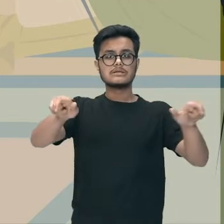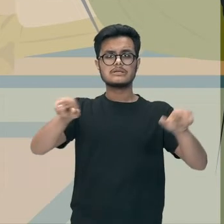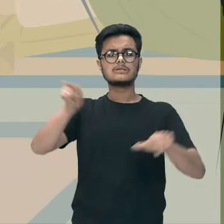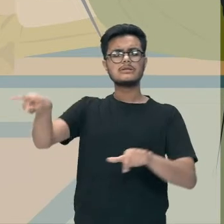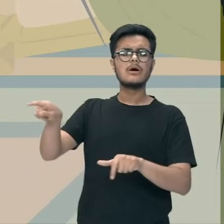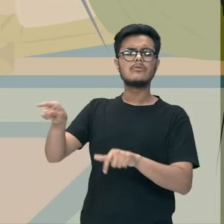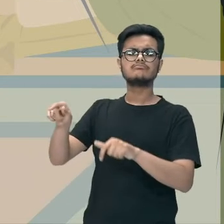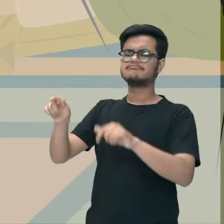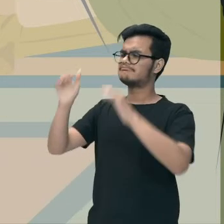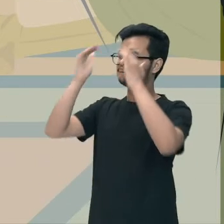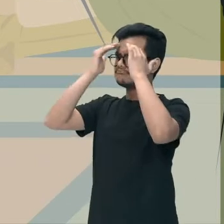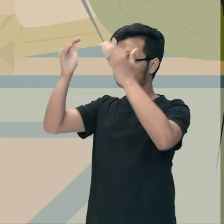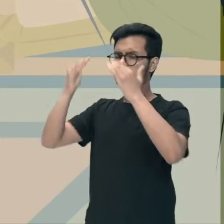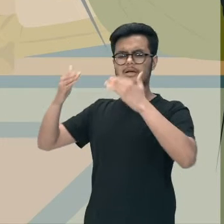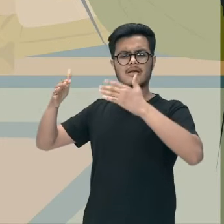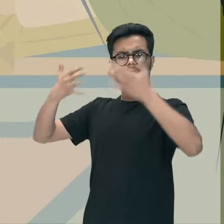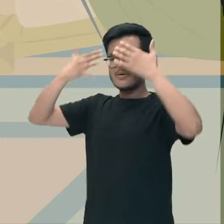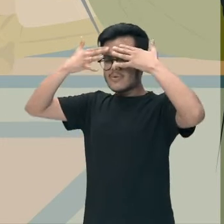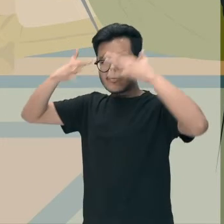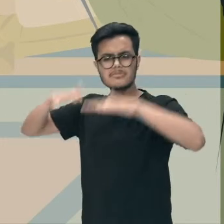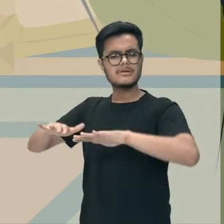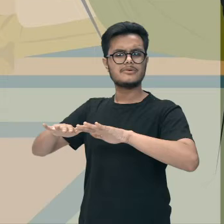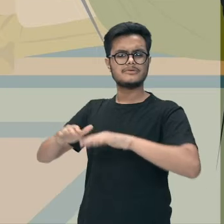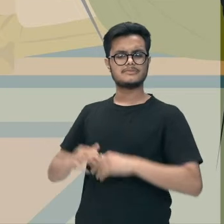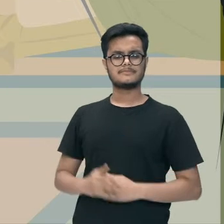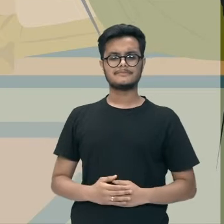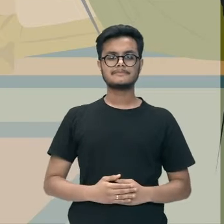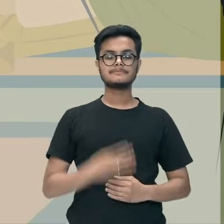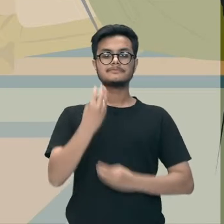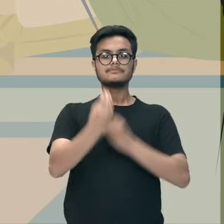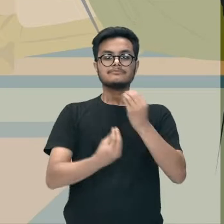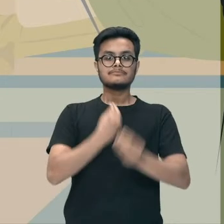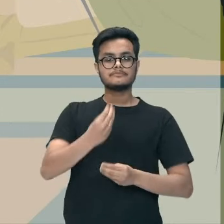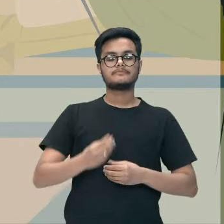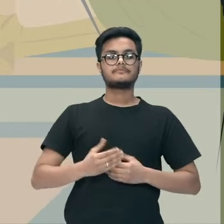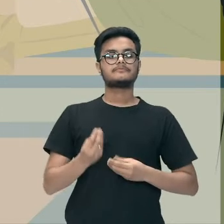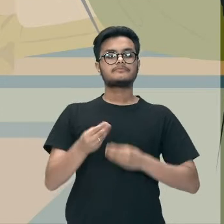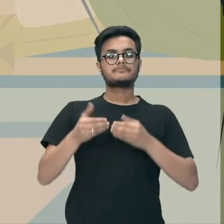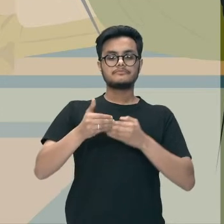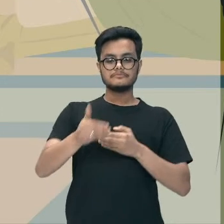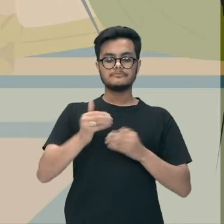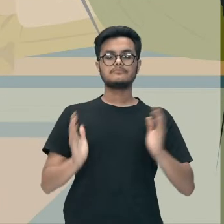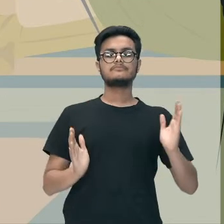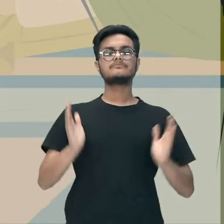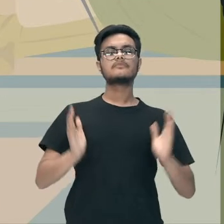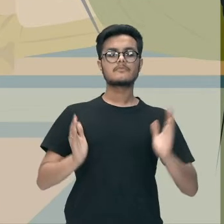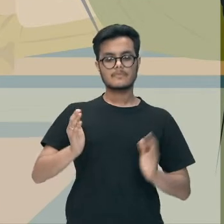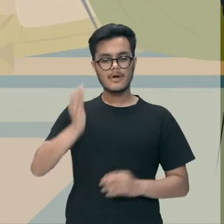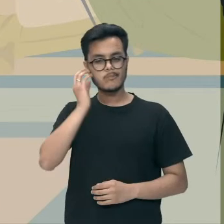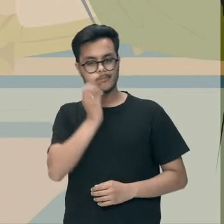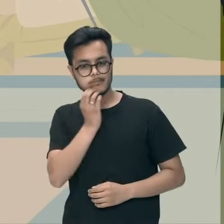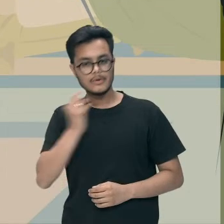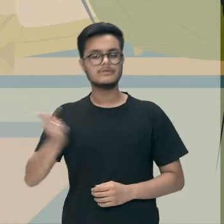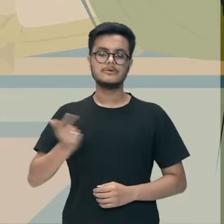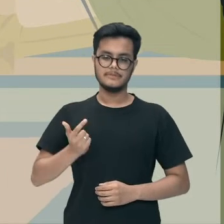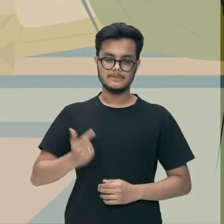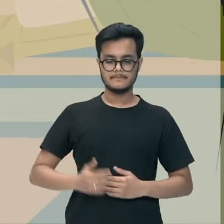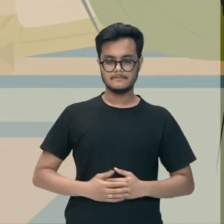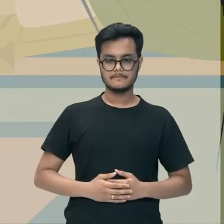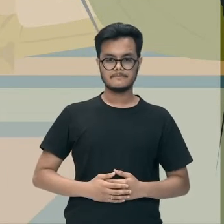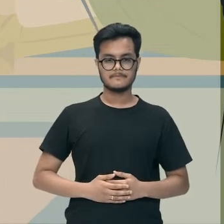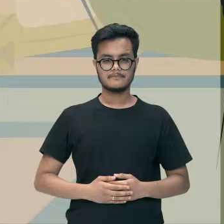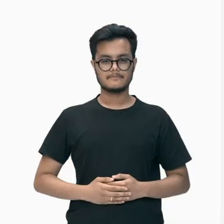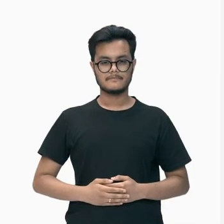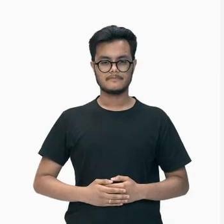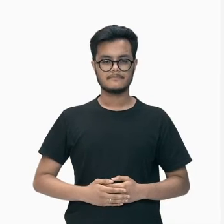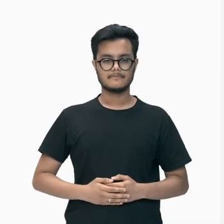muito benquista, não é isso? E como que foi então, como se estruturou aí o segundo reinado de Dom Pedro